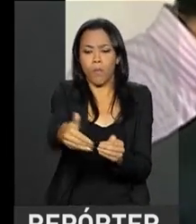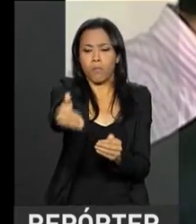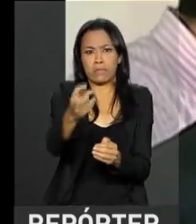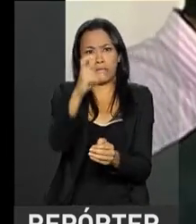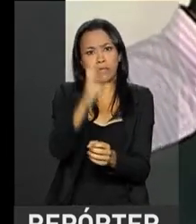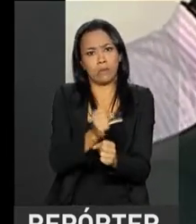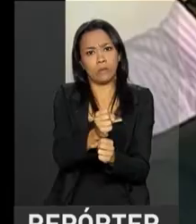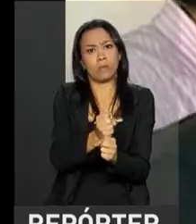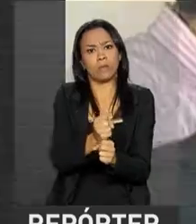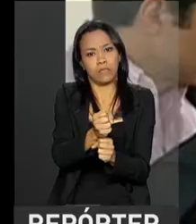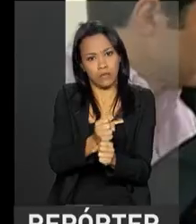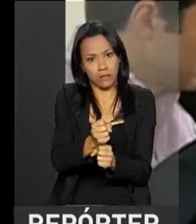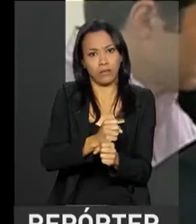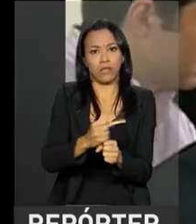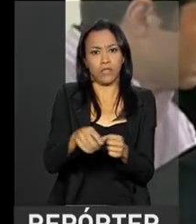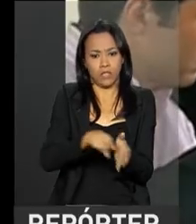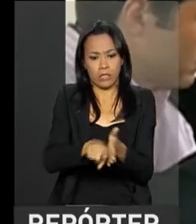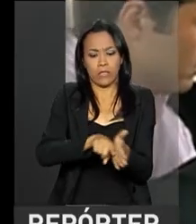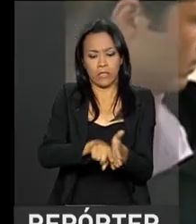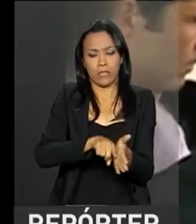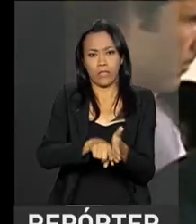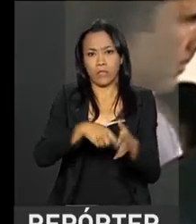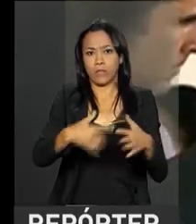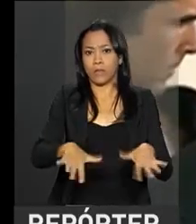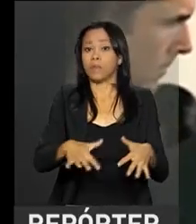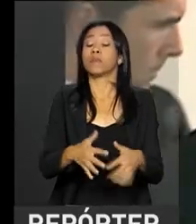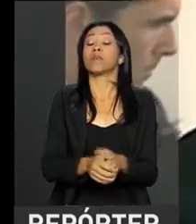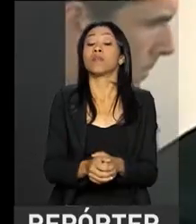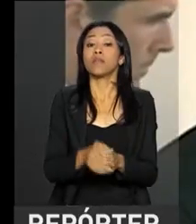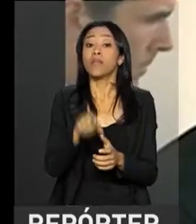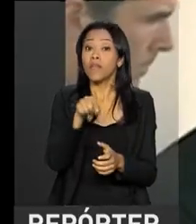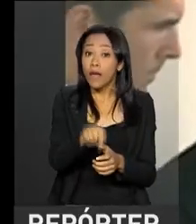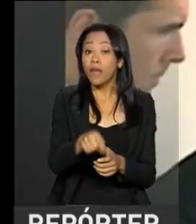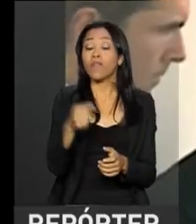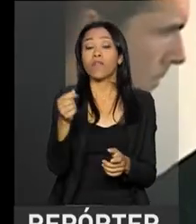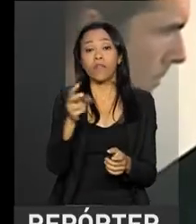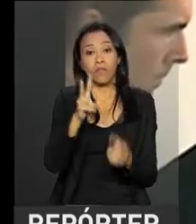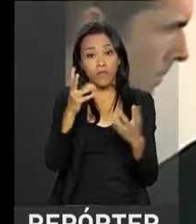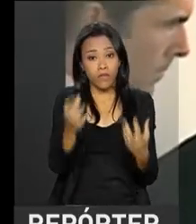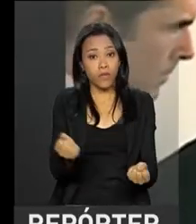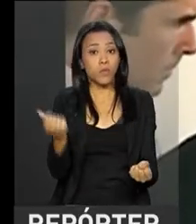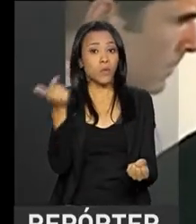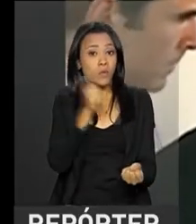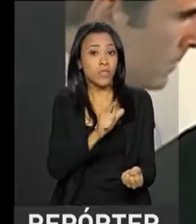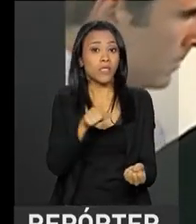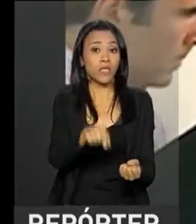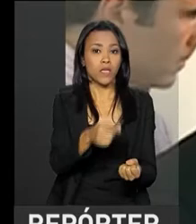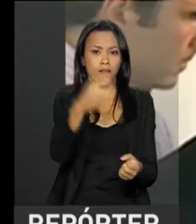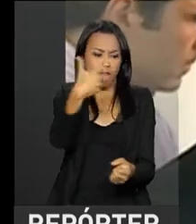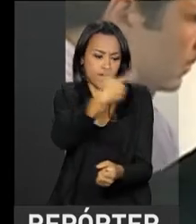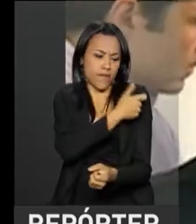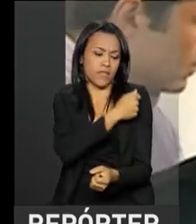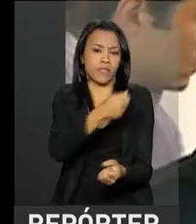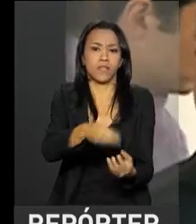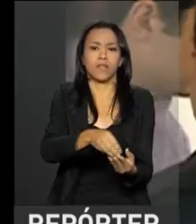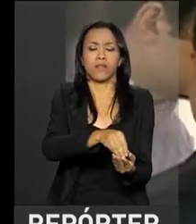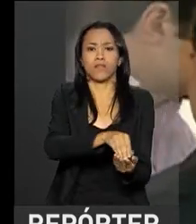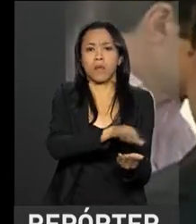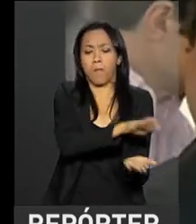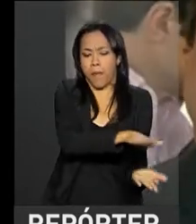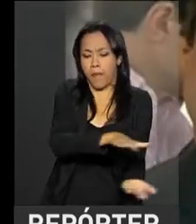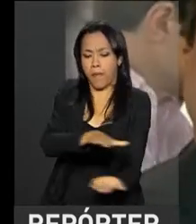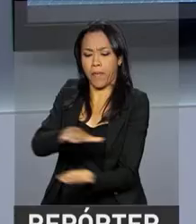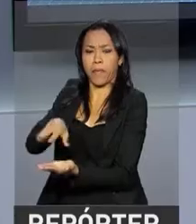80 milhões de investimento e nós teremos a partir daí a possibilidade de ofertar sua vacina para todo o